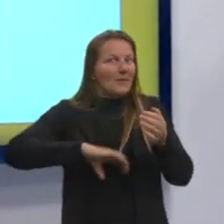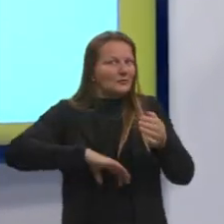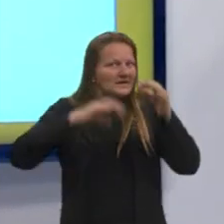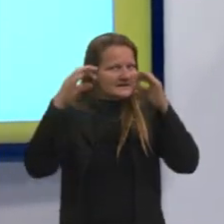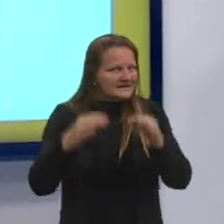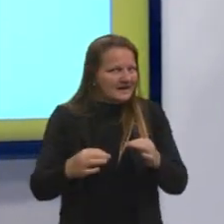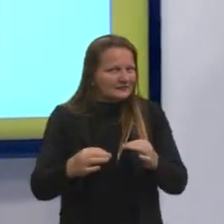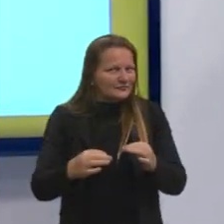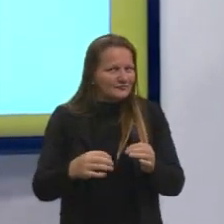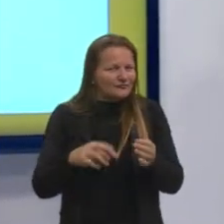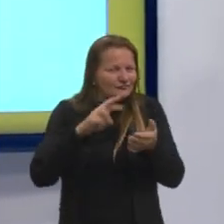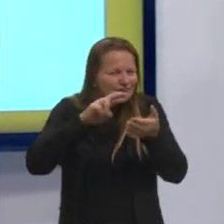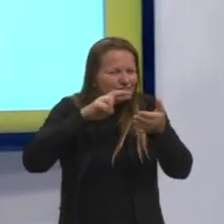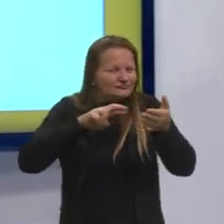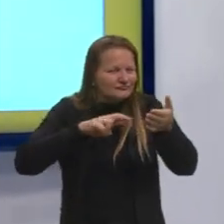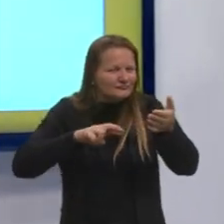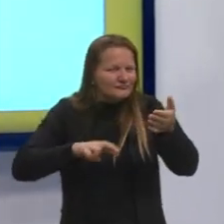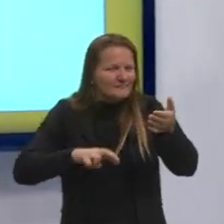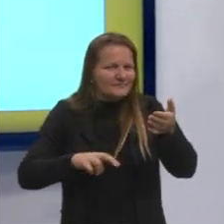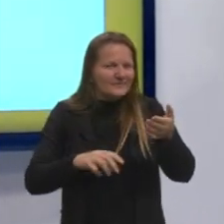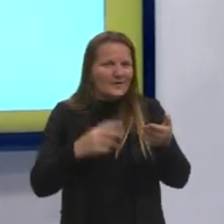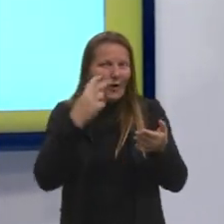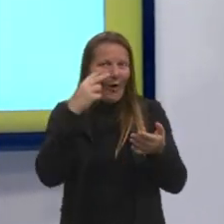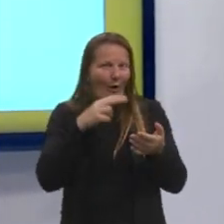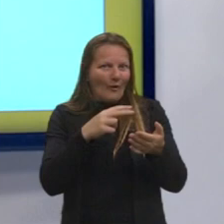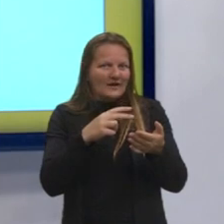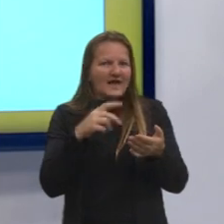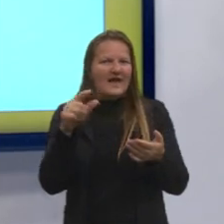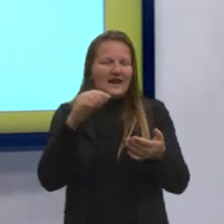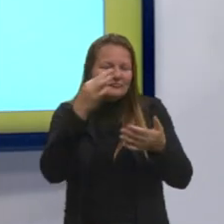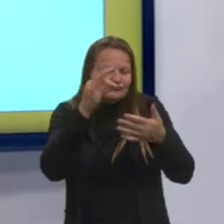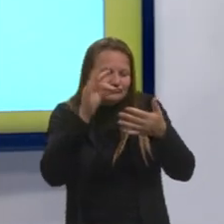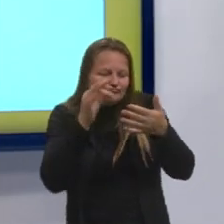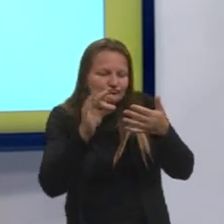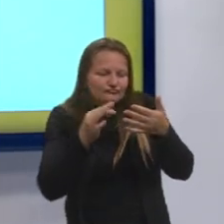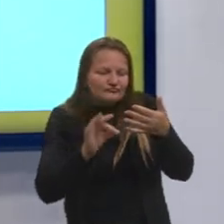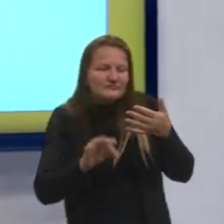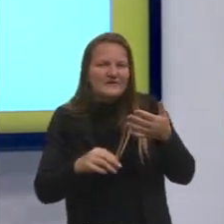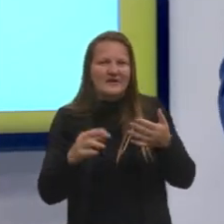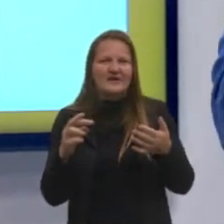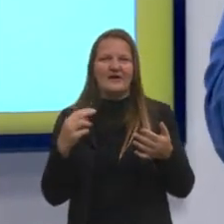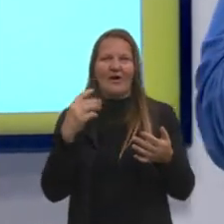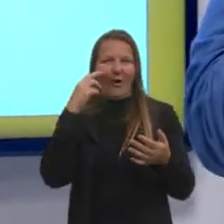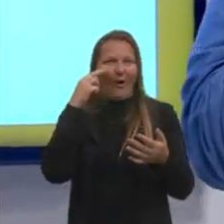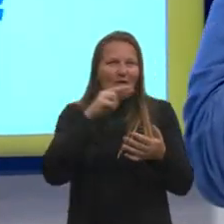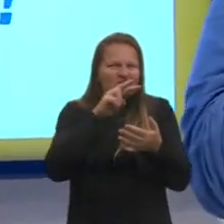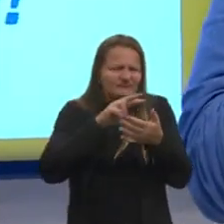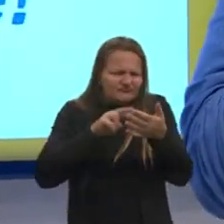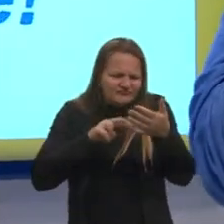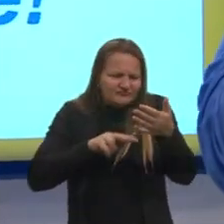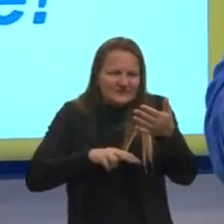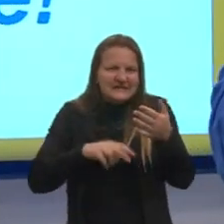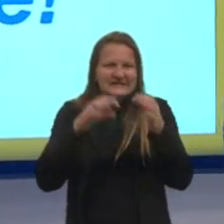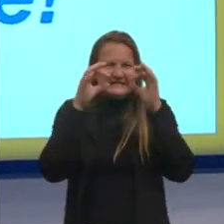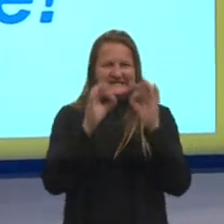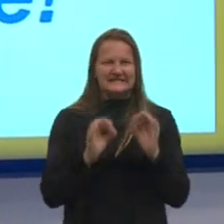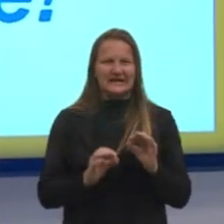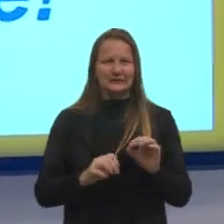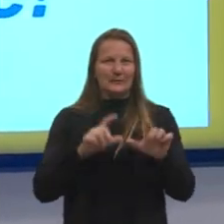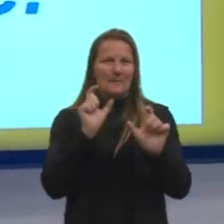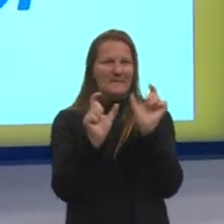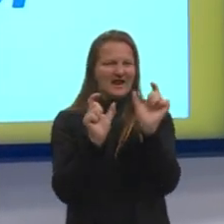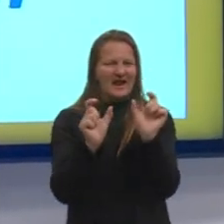revisãozinha né questão de gramática e a profe lisa ela faz toda a revisão da parte de gramática de todos os